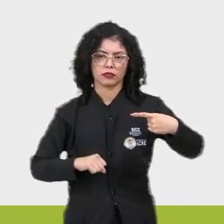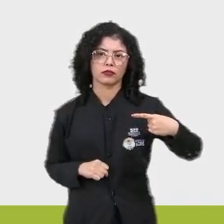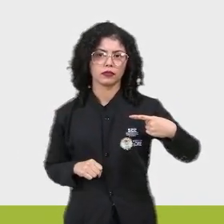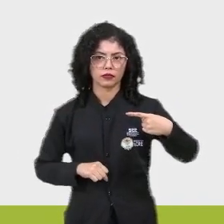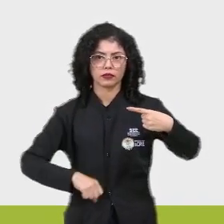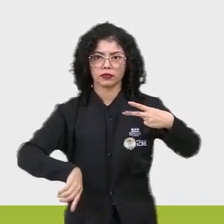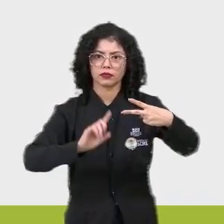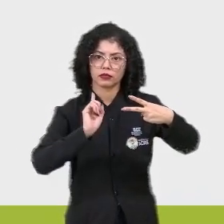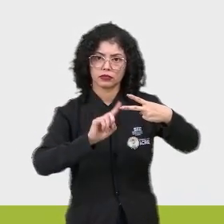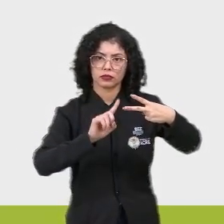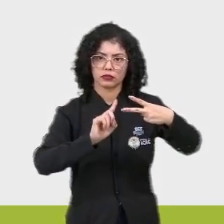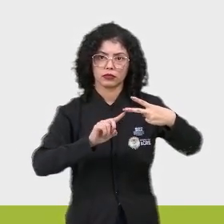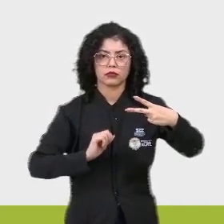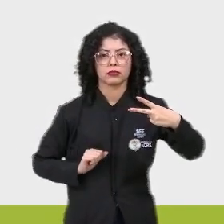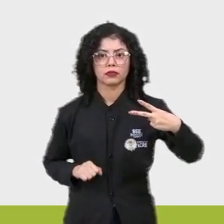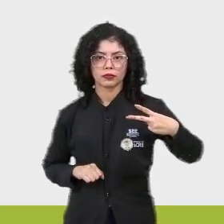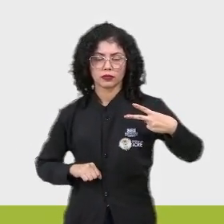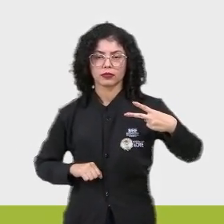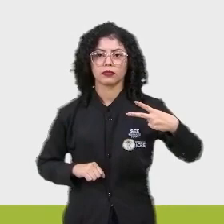40,08.